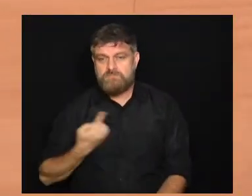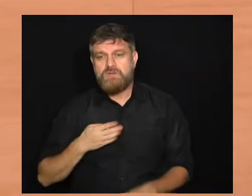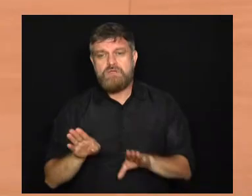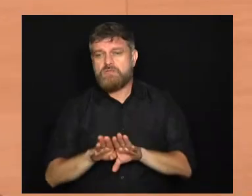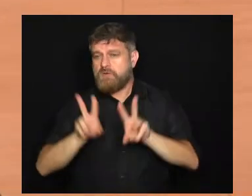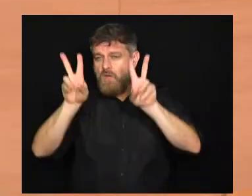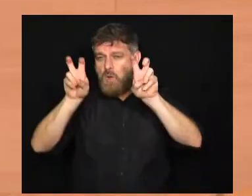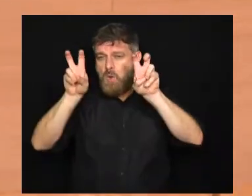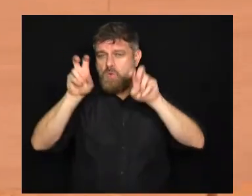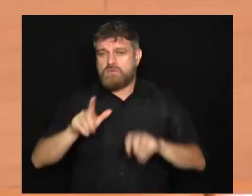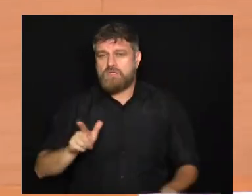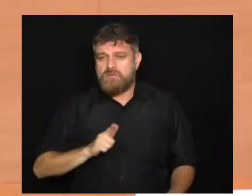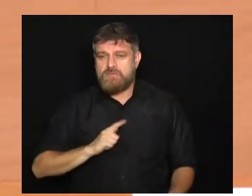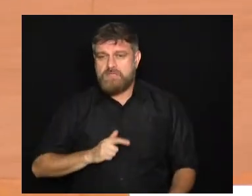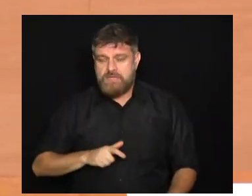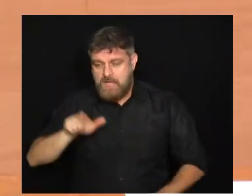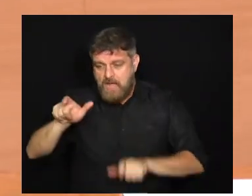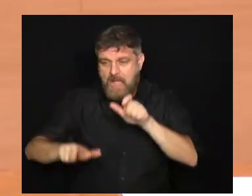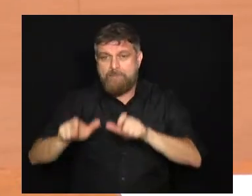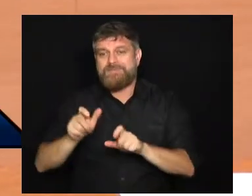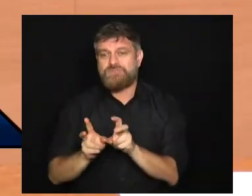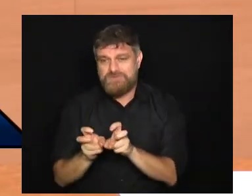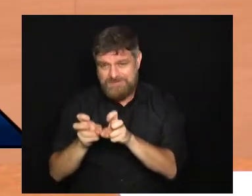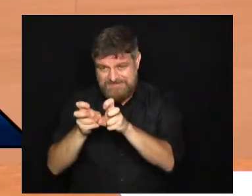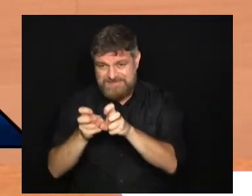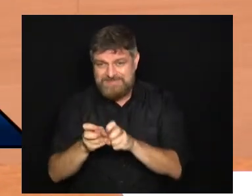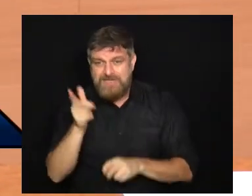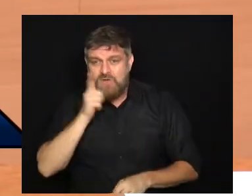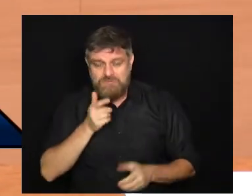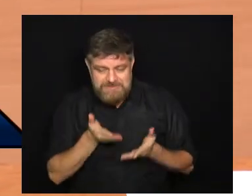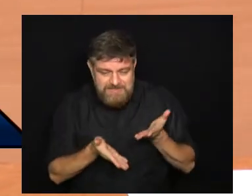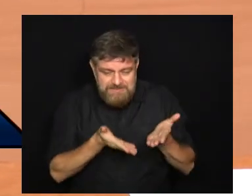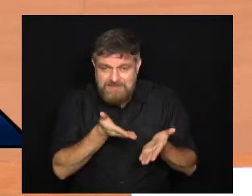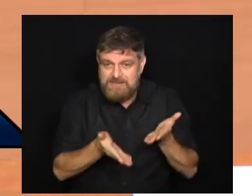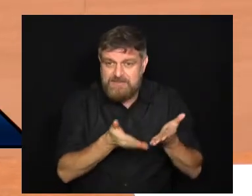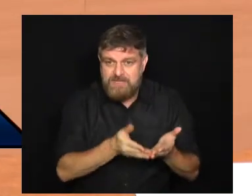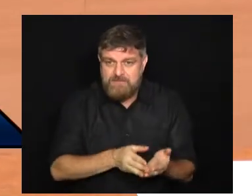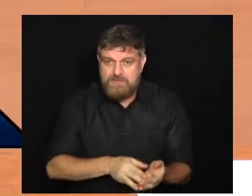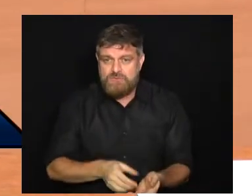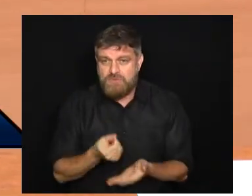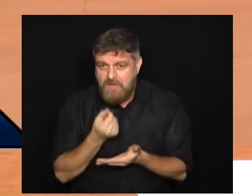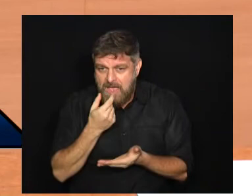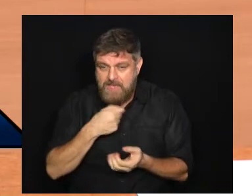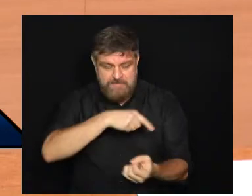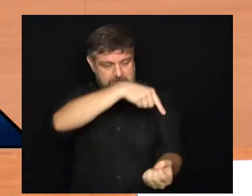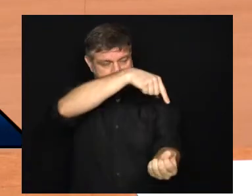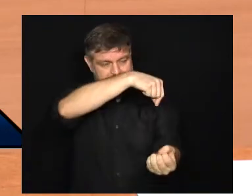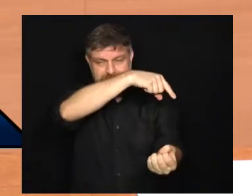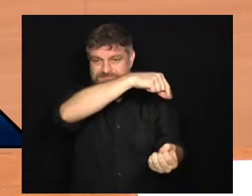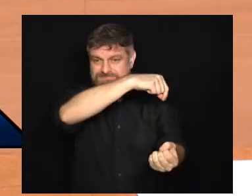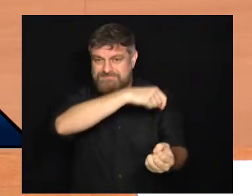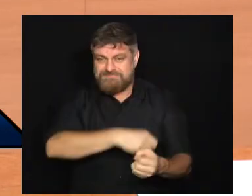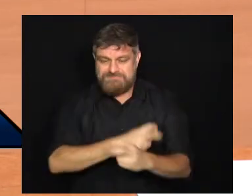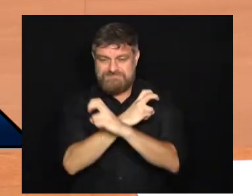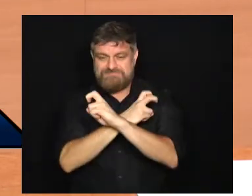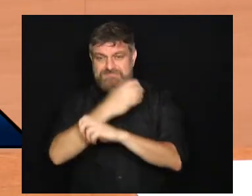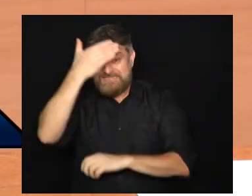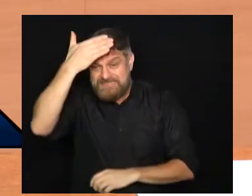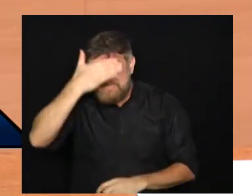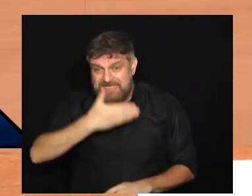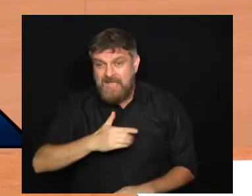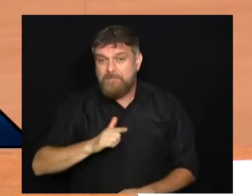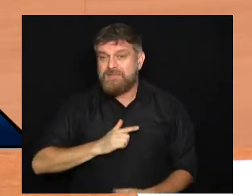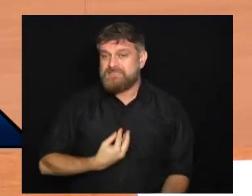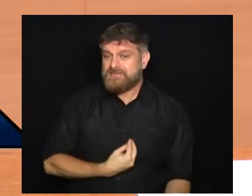tratar da questão do acesso dos pacientes com câncer à quimioterapia e radioterapia, que inclusive é uma discussão que a gente vai fazer com a Rede Mário Gatti, mas a gente estava contando aqui com